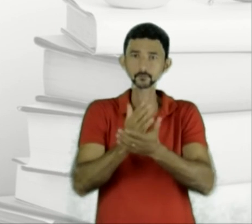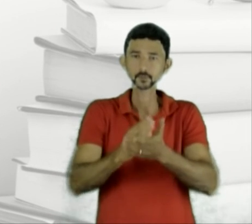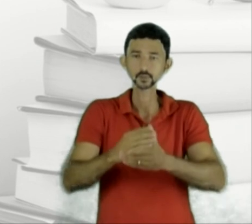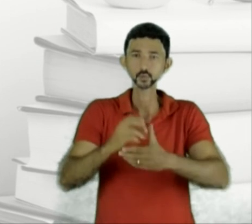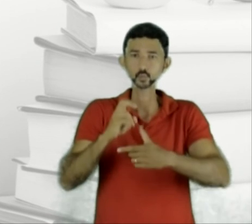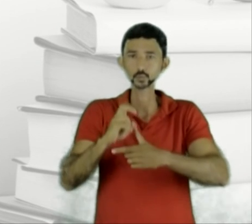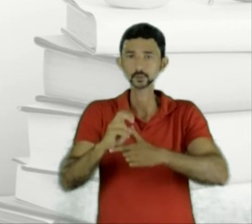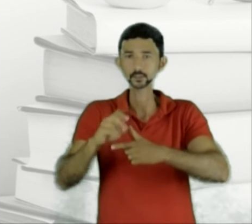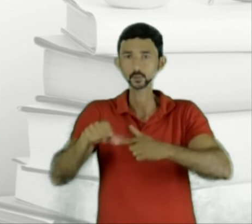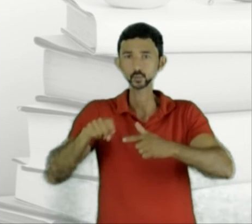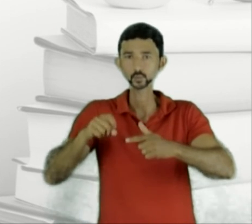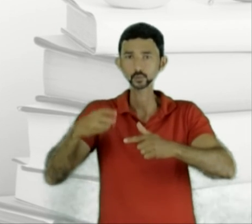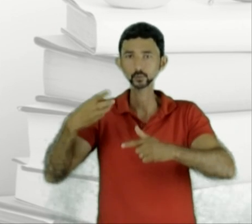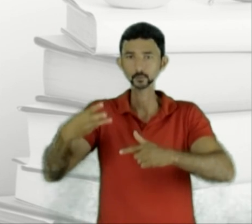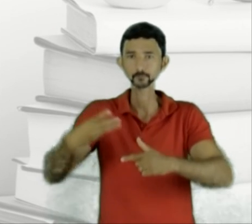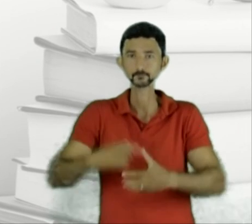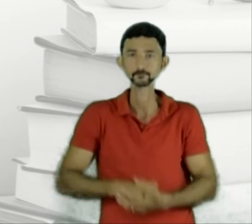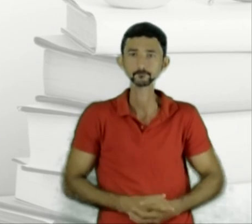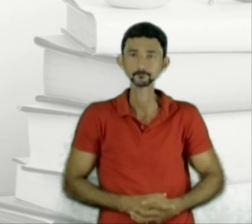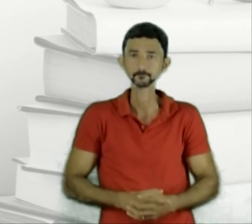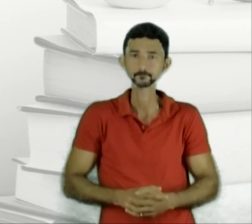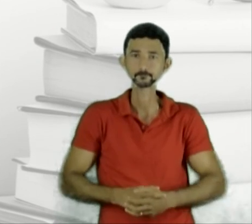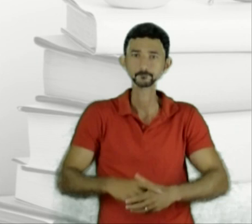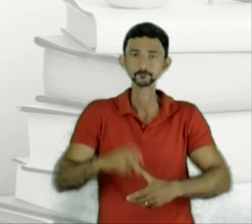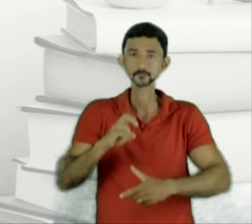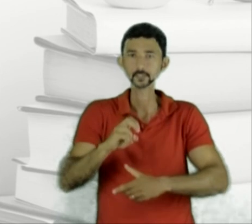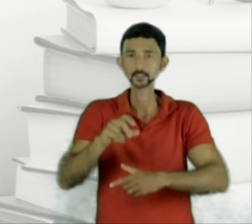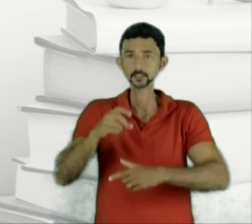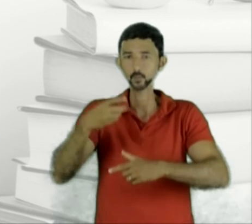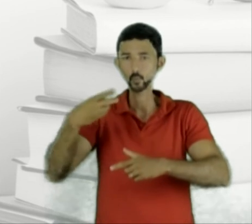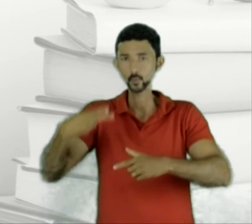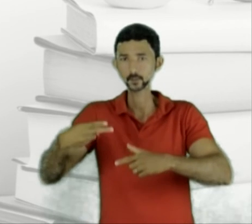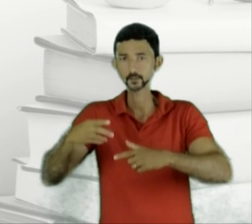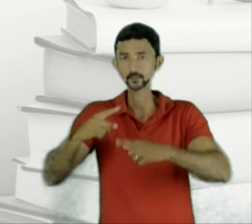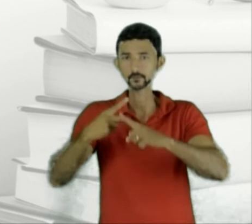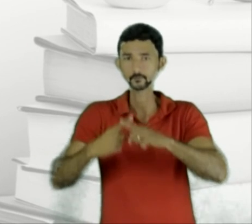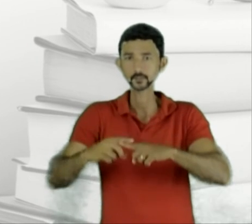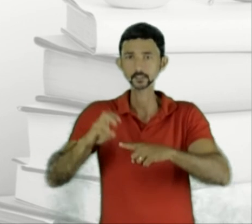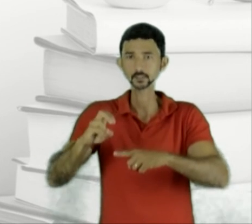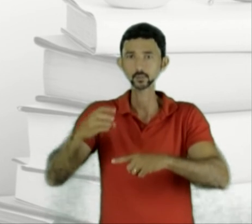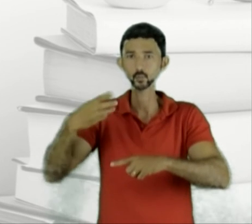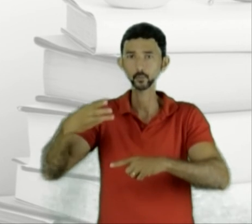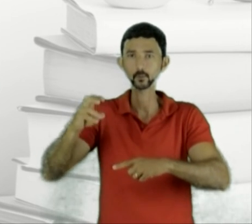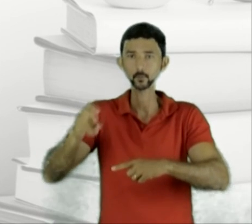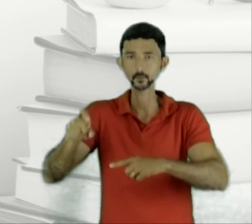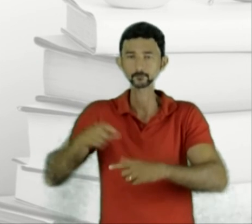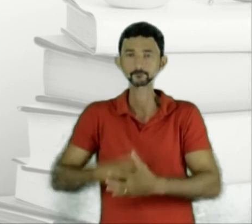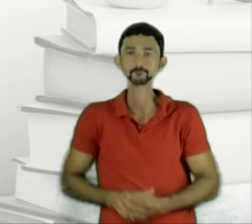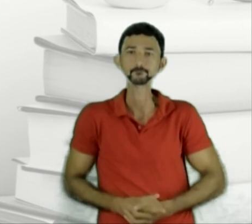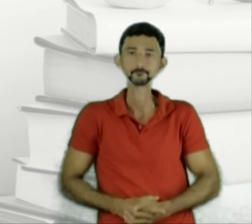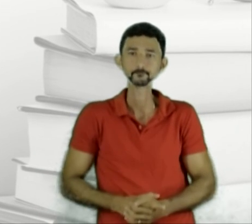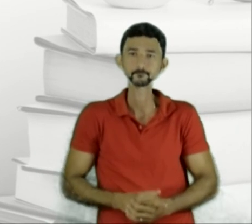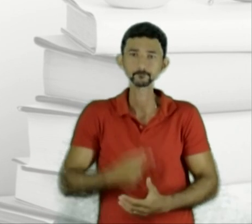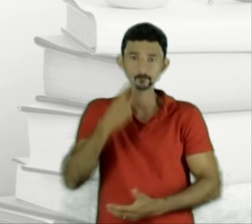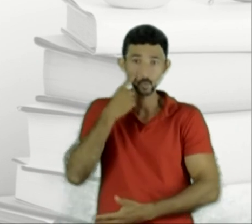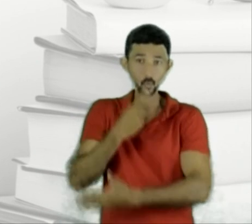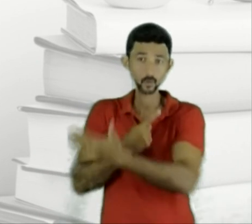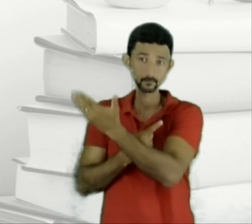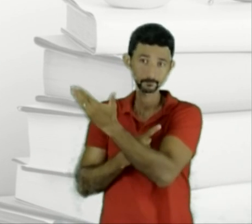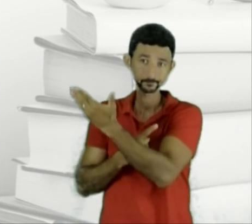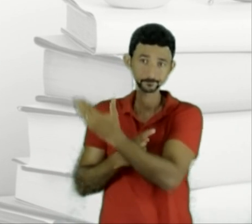para o 5 quanto para o x ao cubo. Fica 5 ao quadrado vezes x ao cubo ao quadrado. 5 ao quadrado